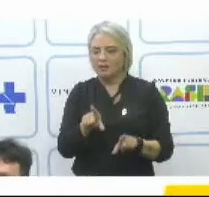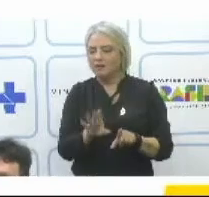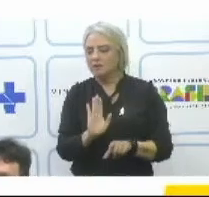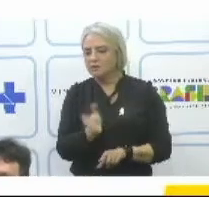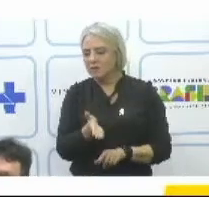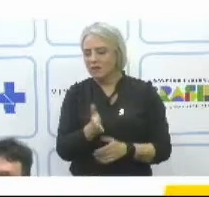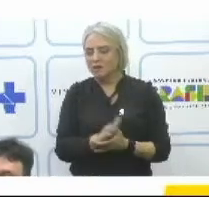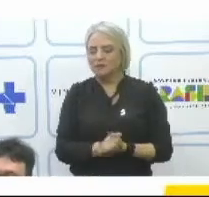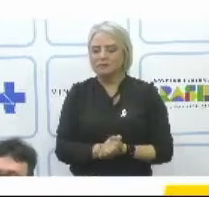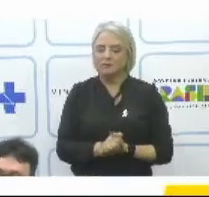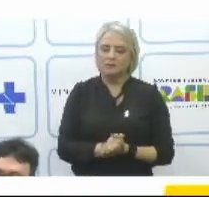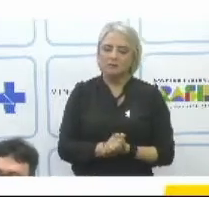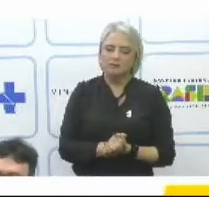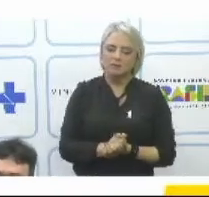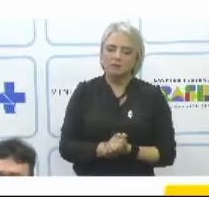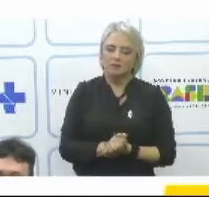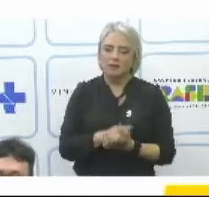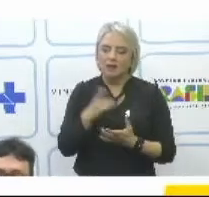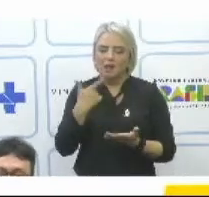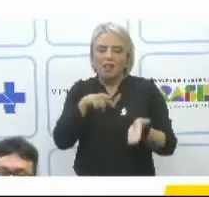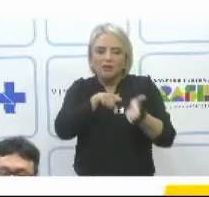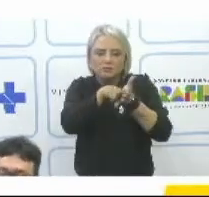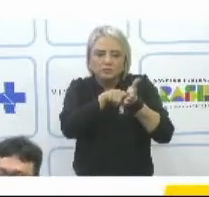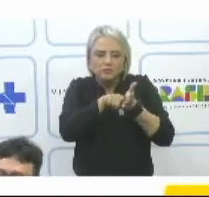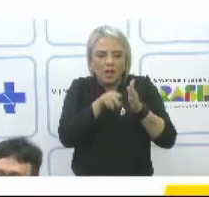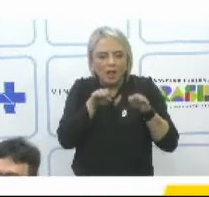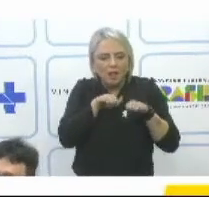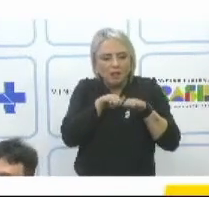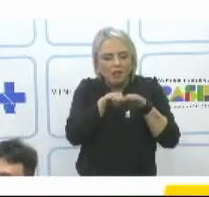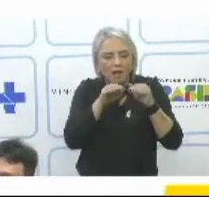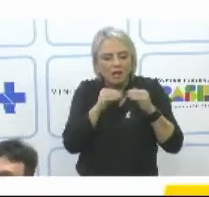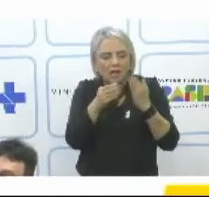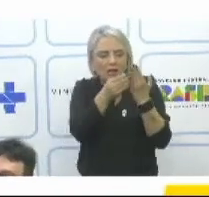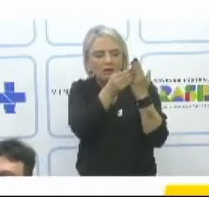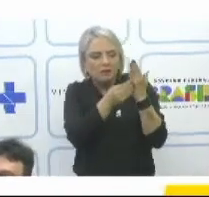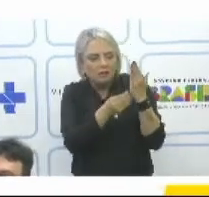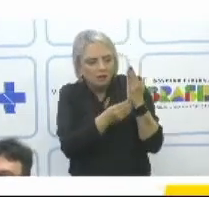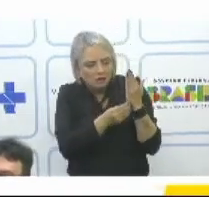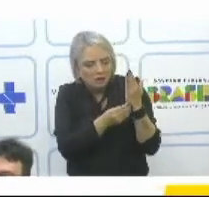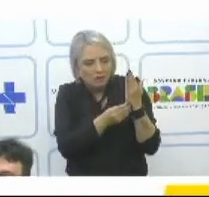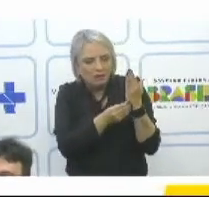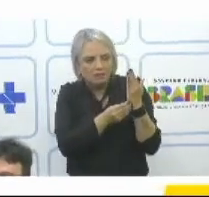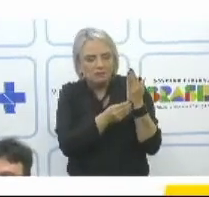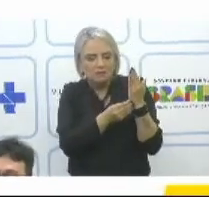já guidelines internacionais, linhas, né, guias,